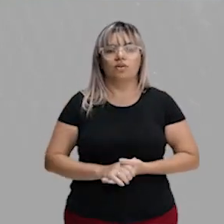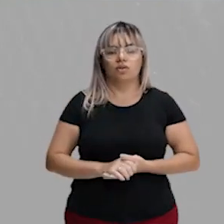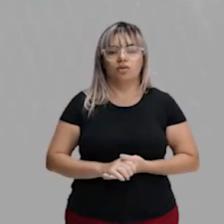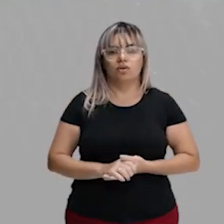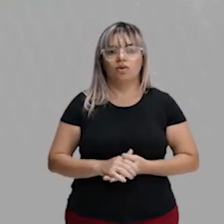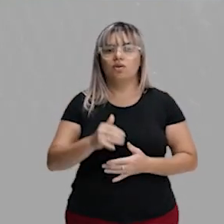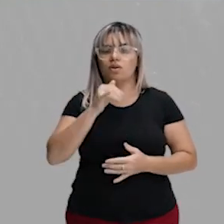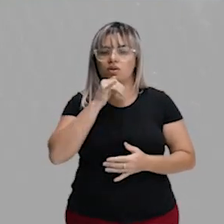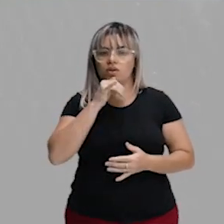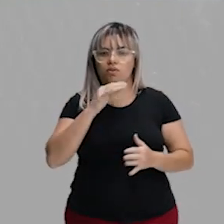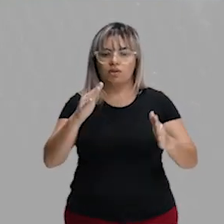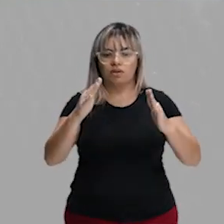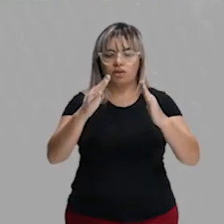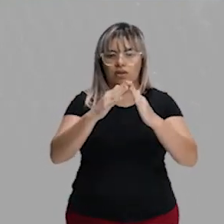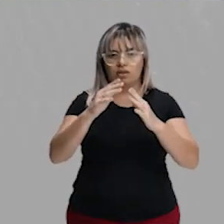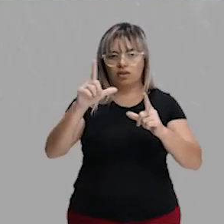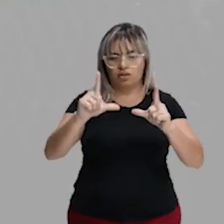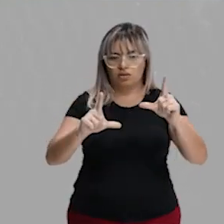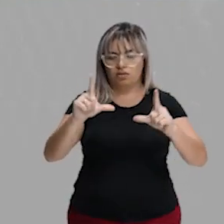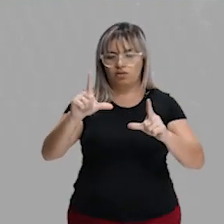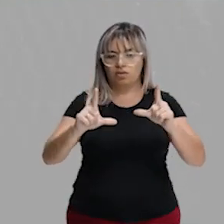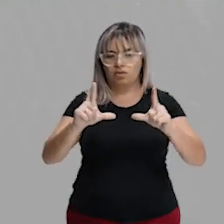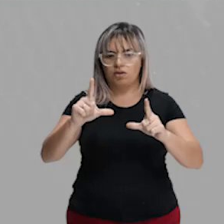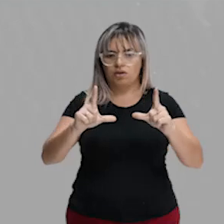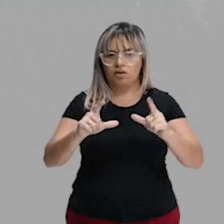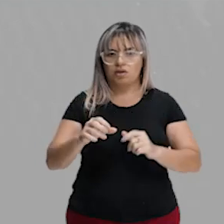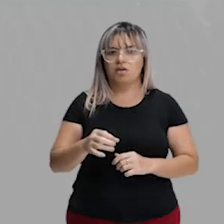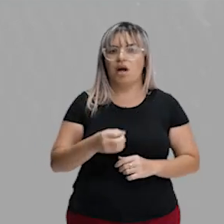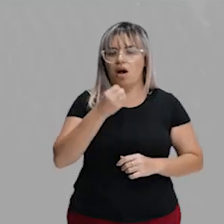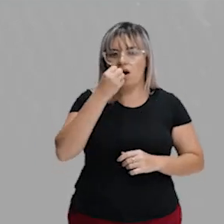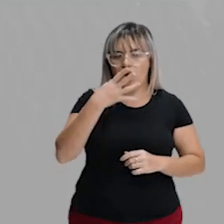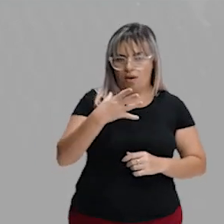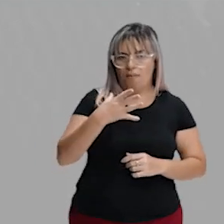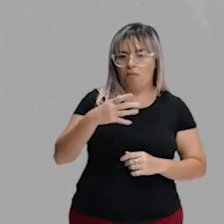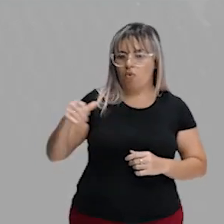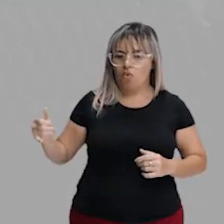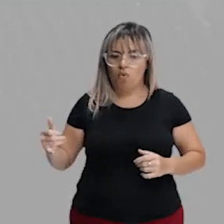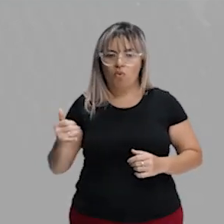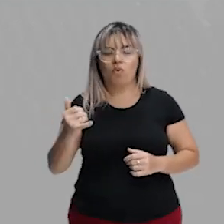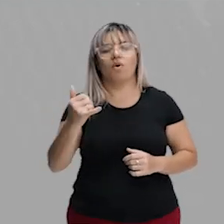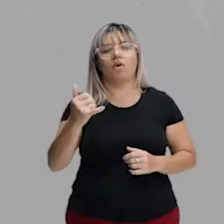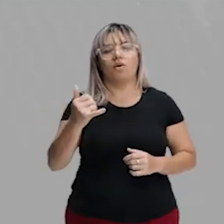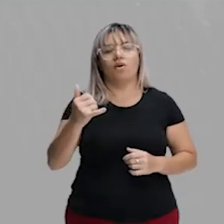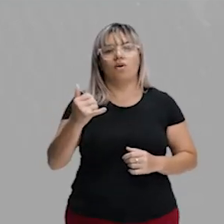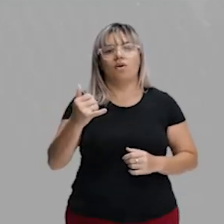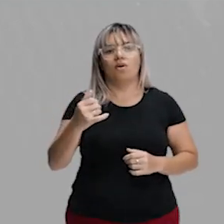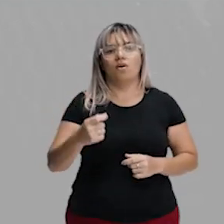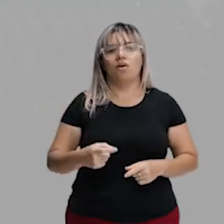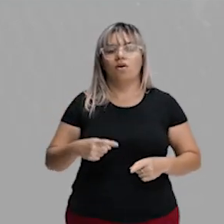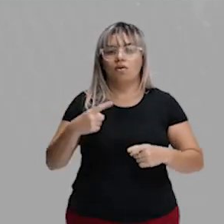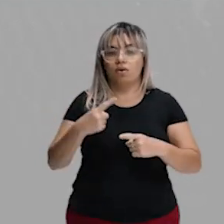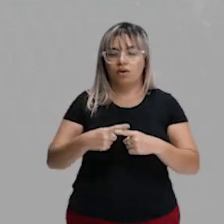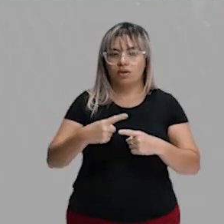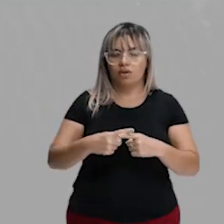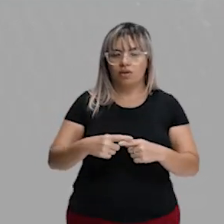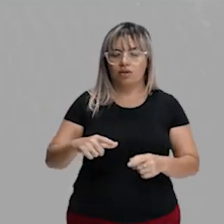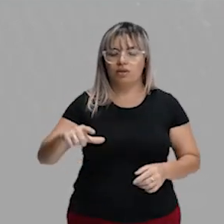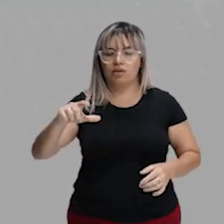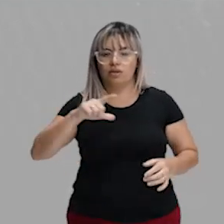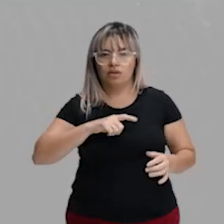corrente. Ok? Que é uma potência útil. Então, o gerador de algum local, de alguma